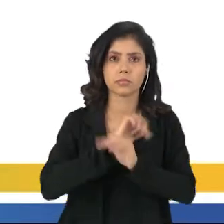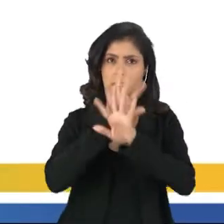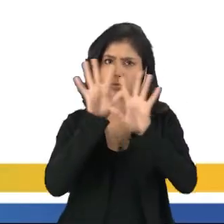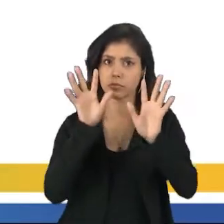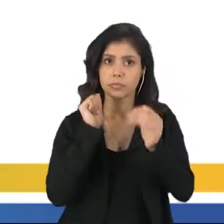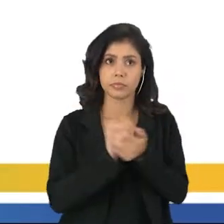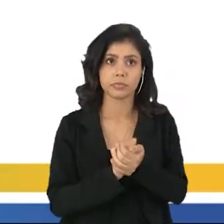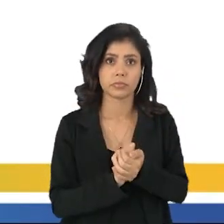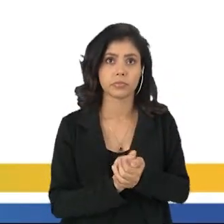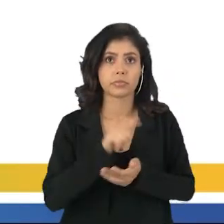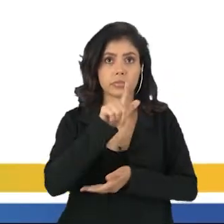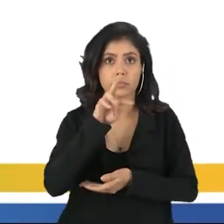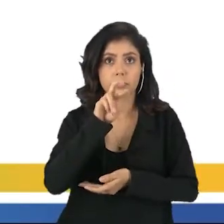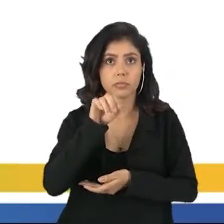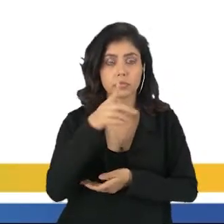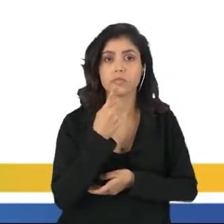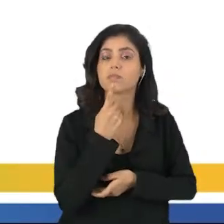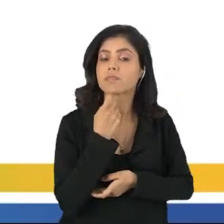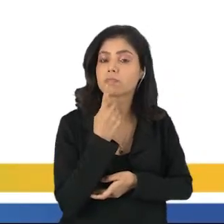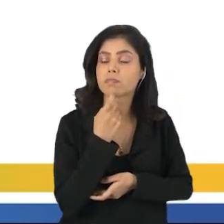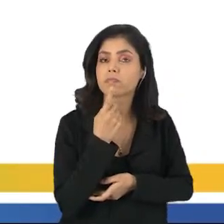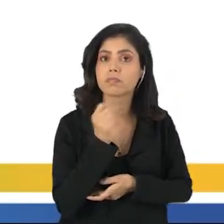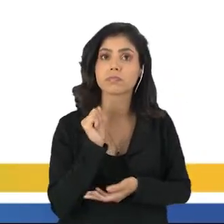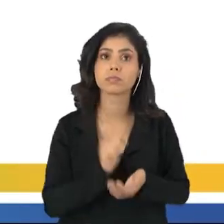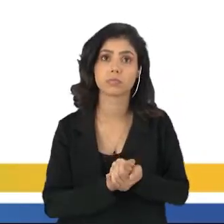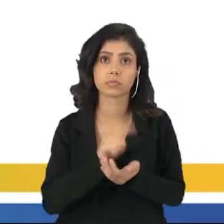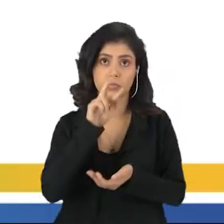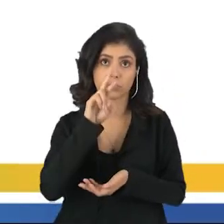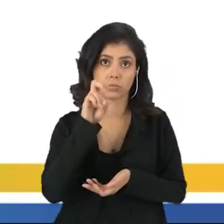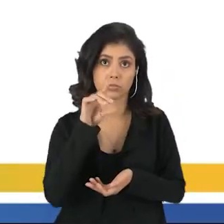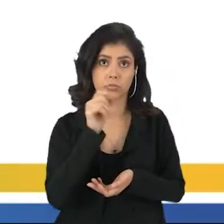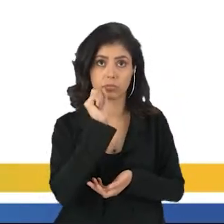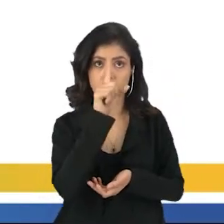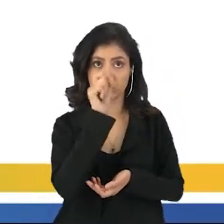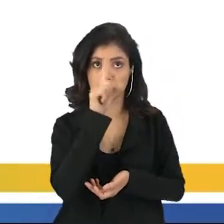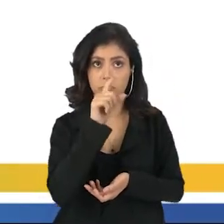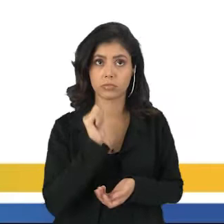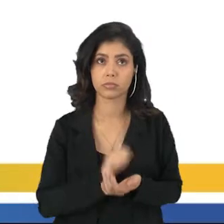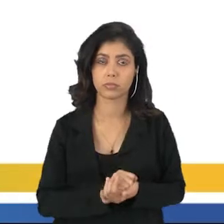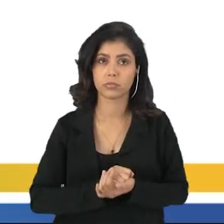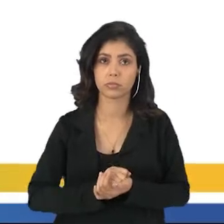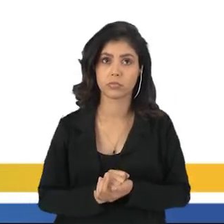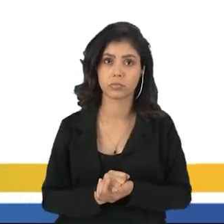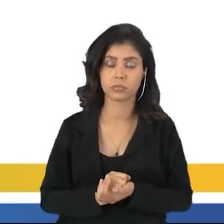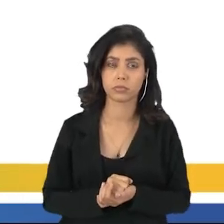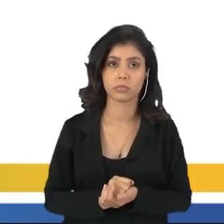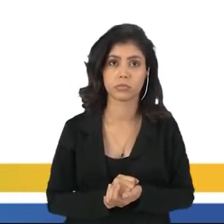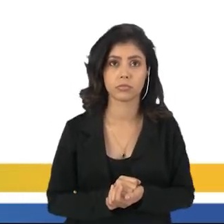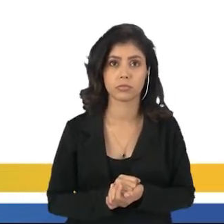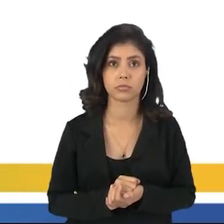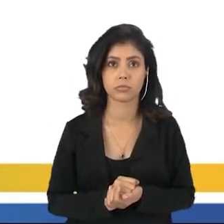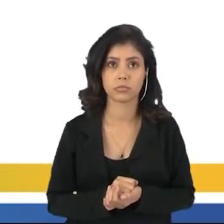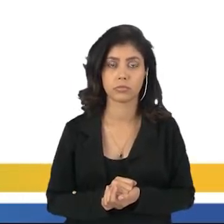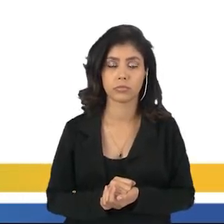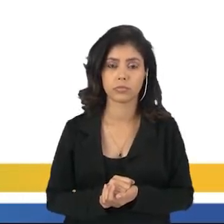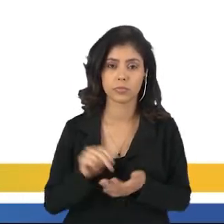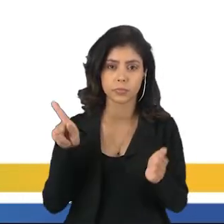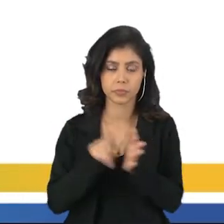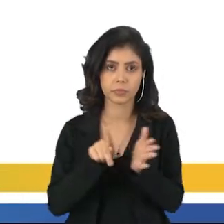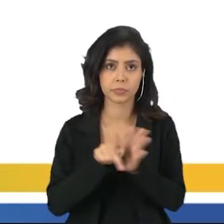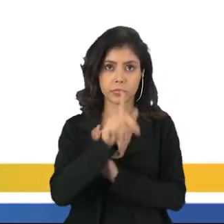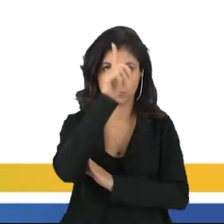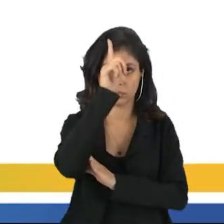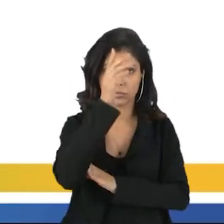clara. Olha, os latinos, esse de vermelho, os germânicos de azul, por isso diz que é a parte central, onde inclui inclusive a